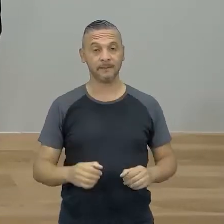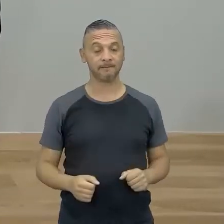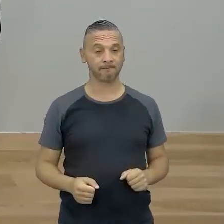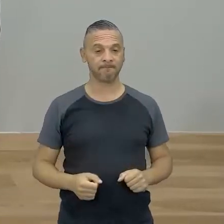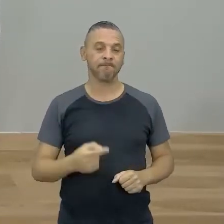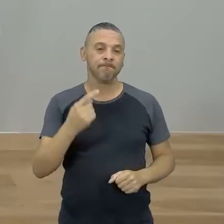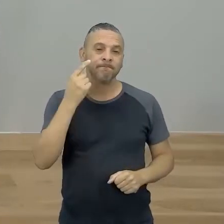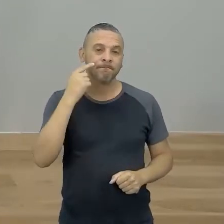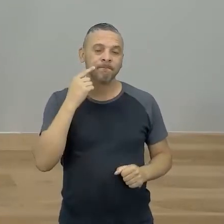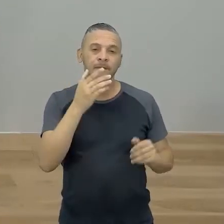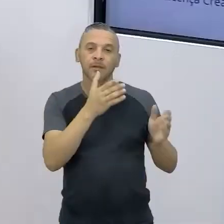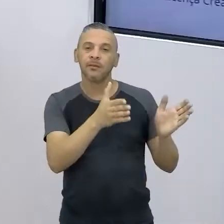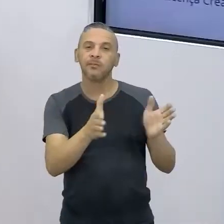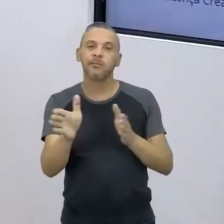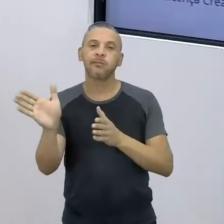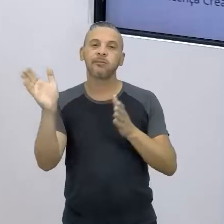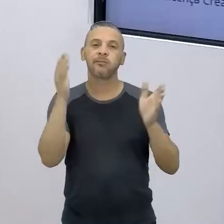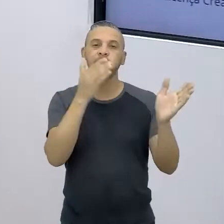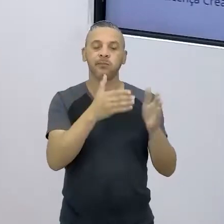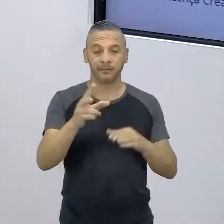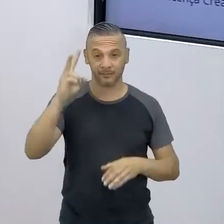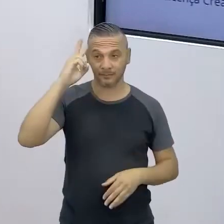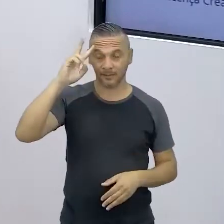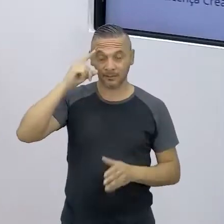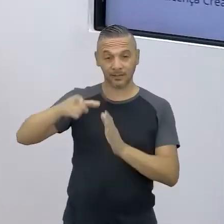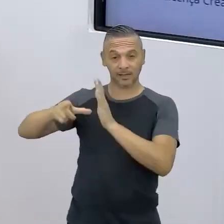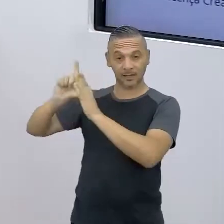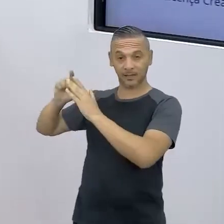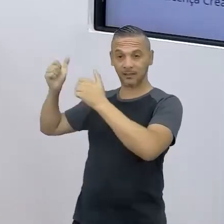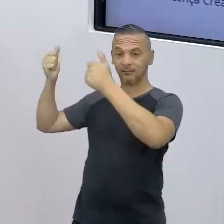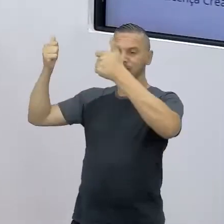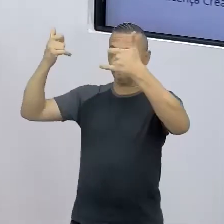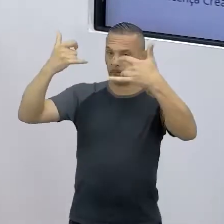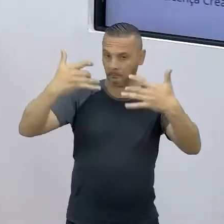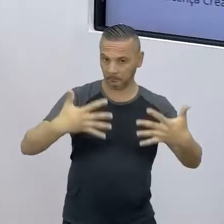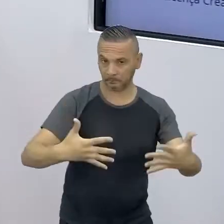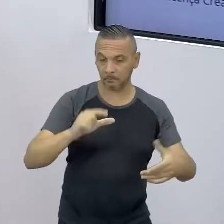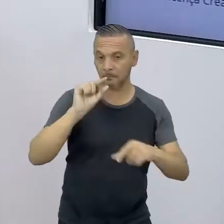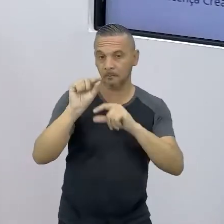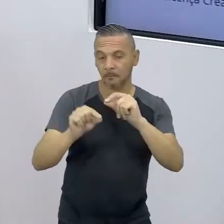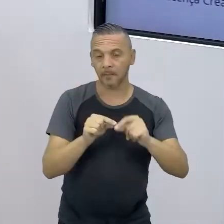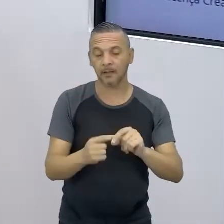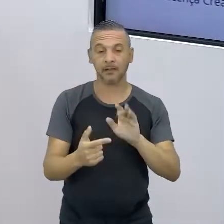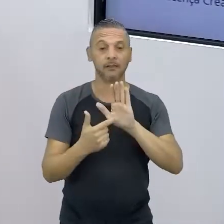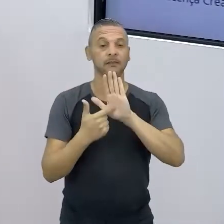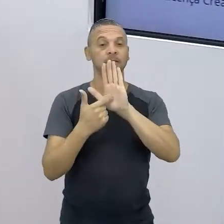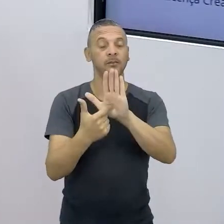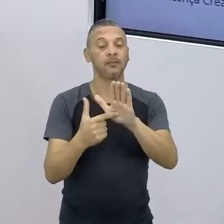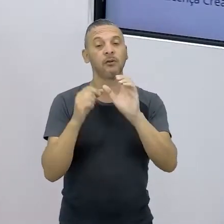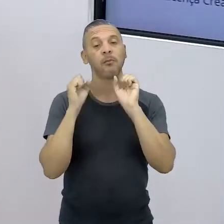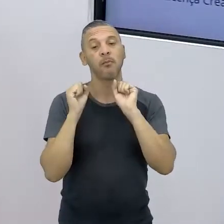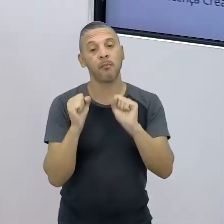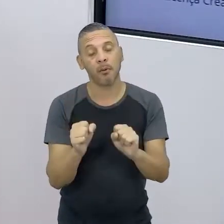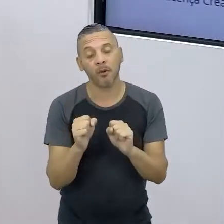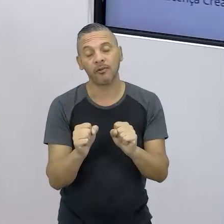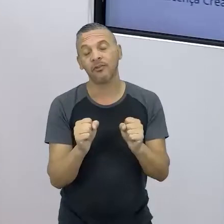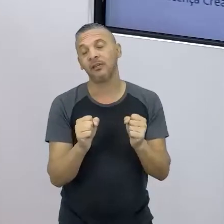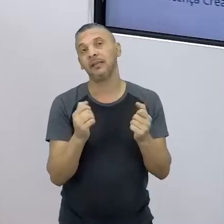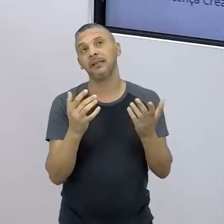Eu trouxe para vocês um vídeo, pessoal, porque eu tinha comentado na aula passada que essa exposição ela poderia ser